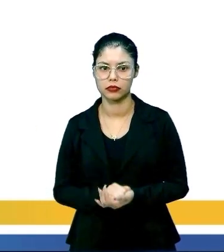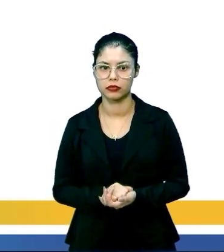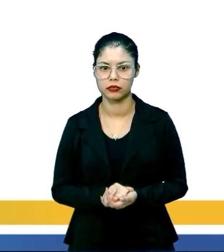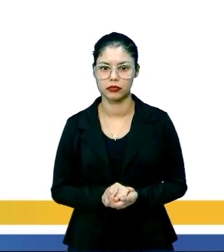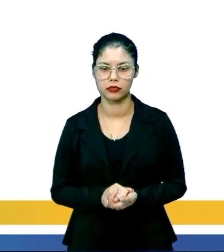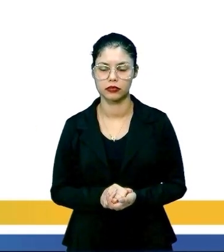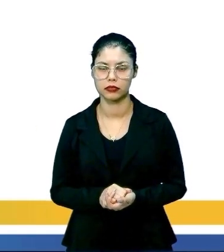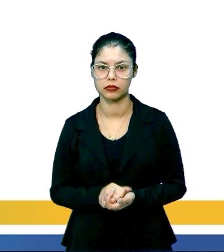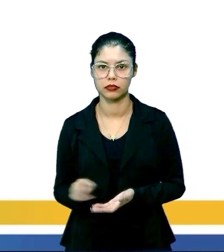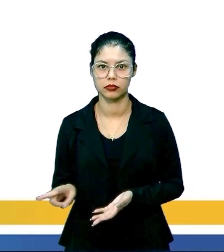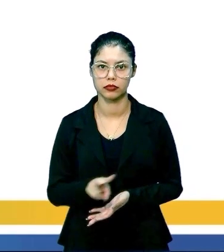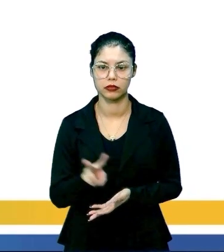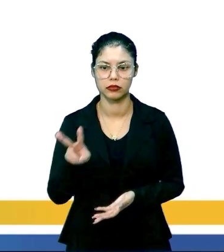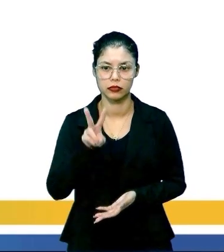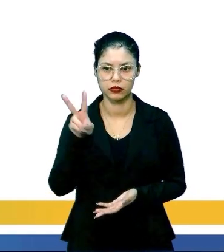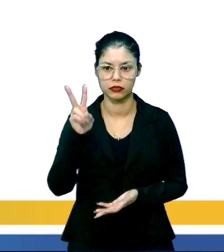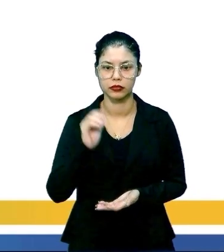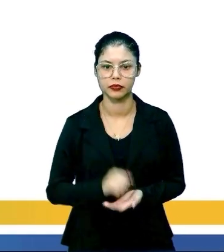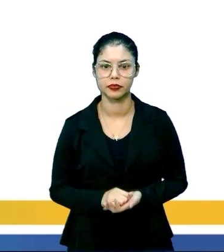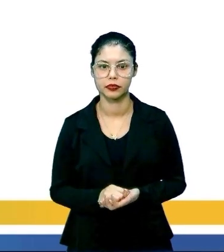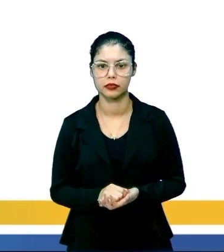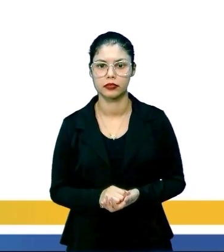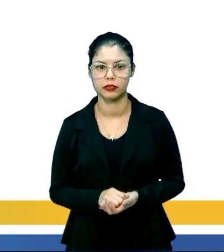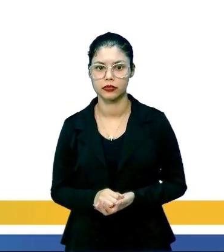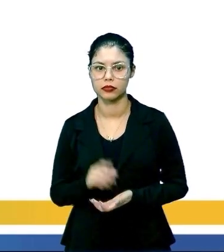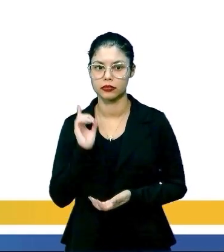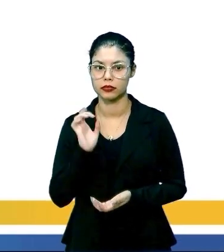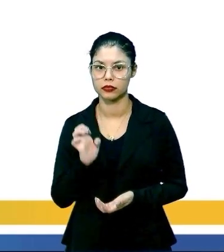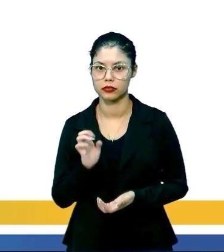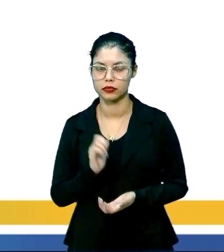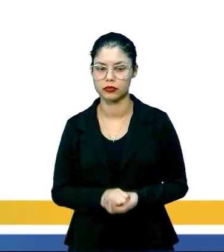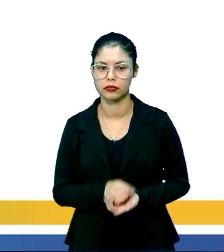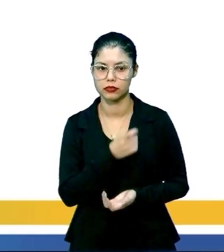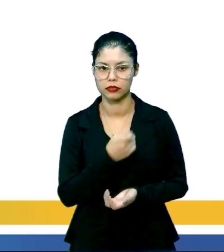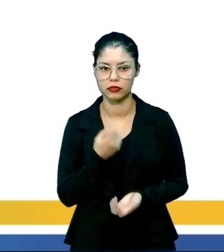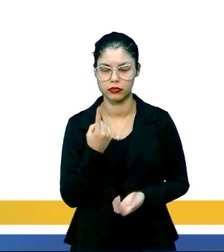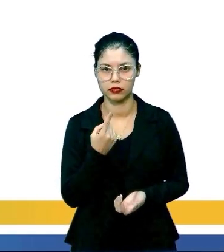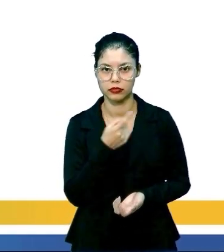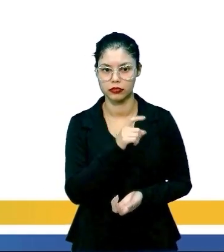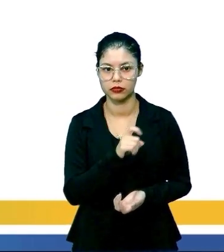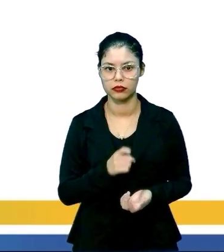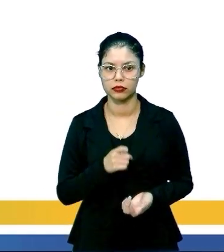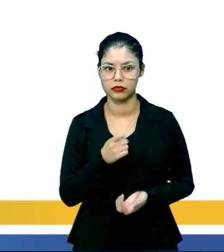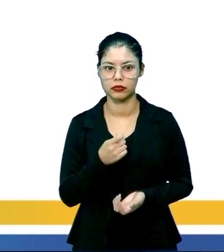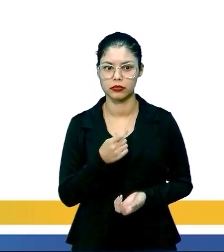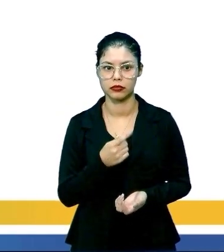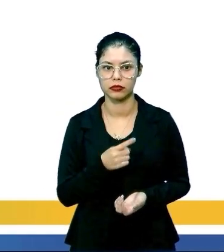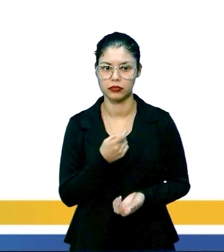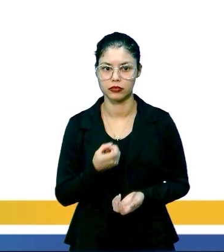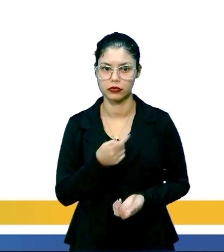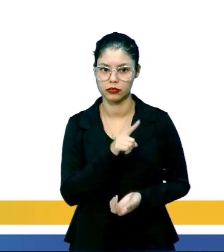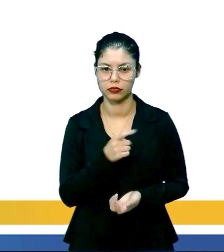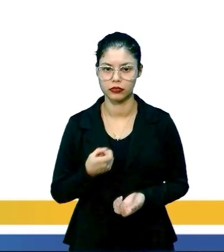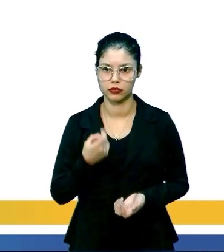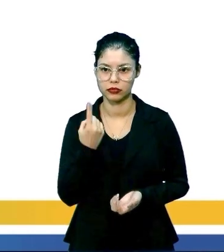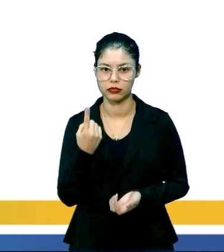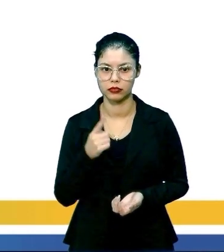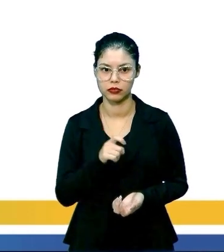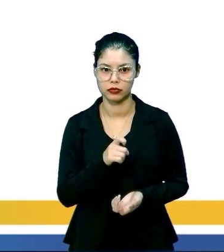para quaisquer dois valores de x1 e